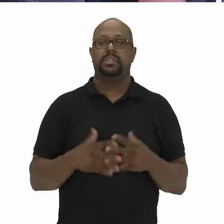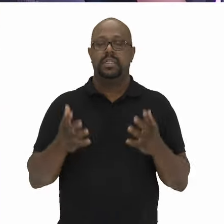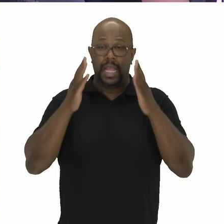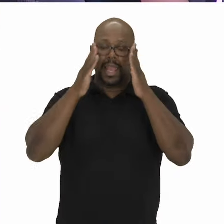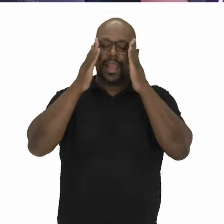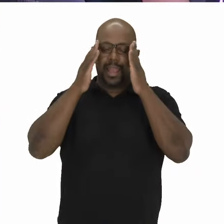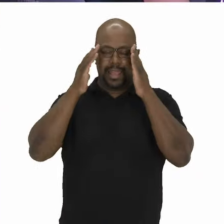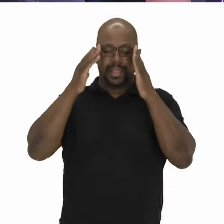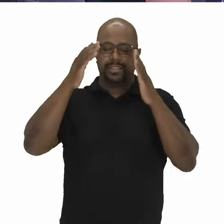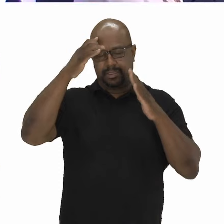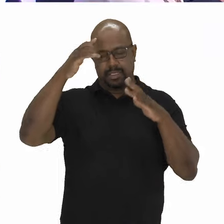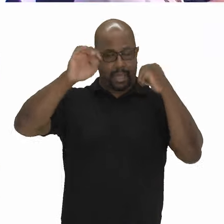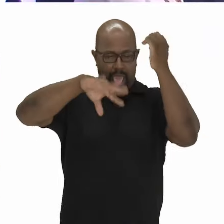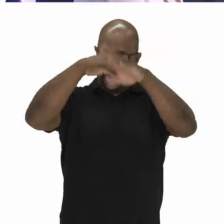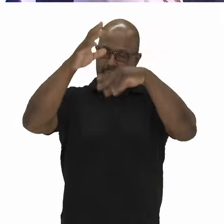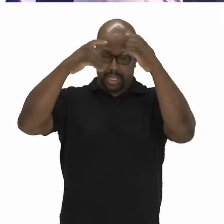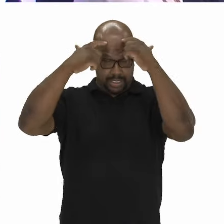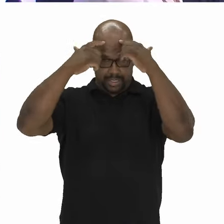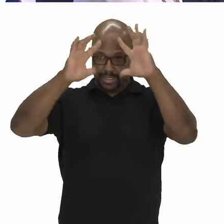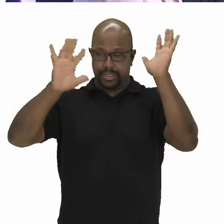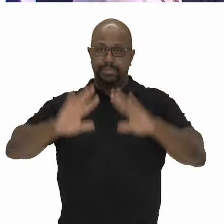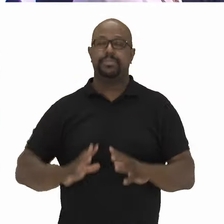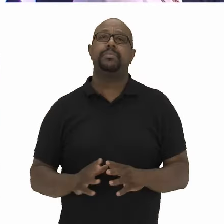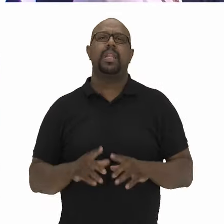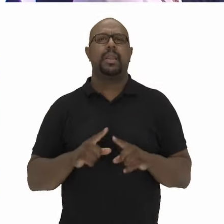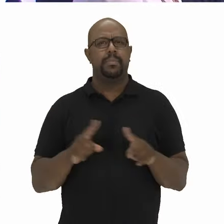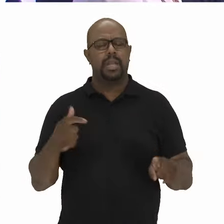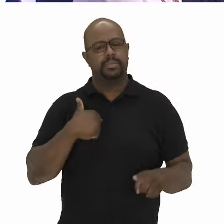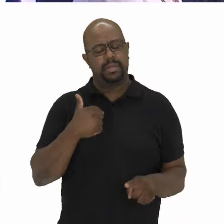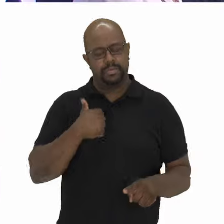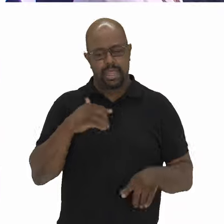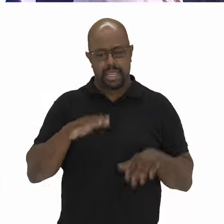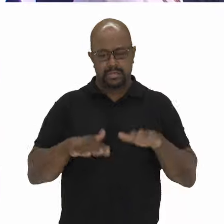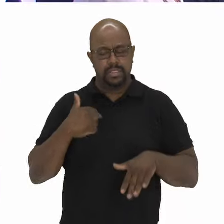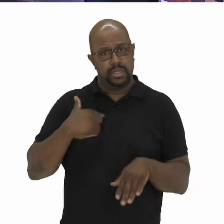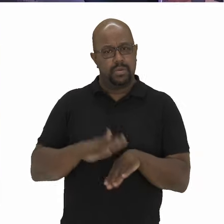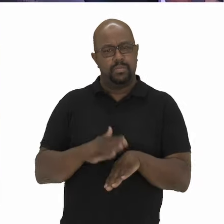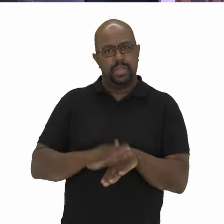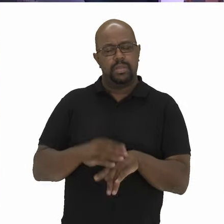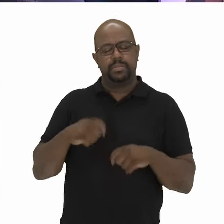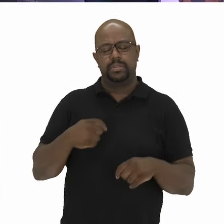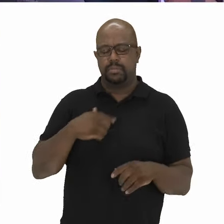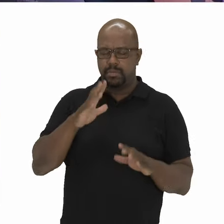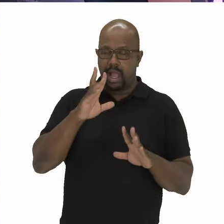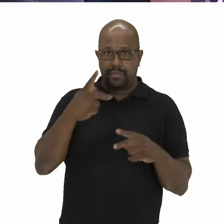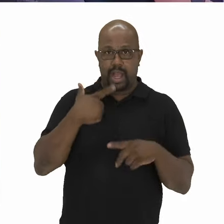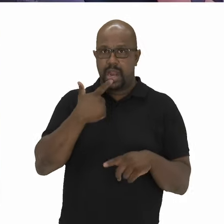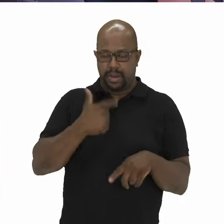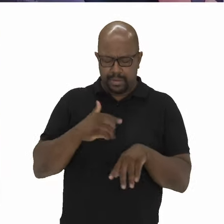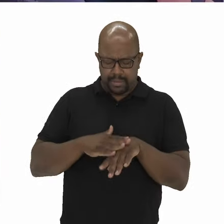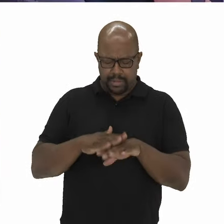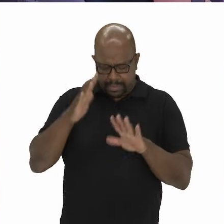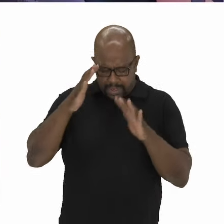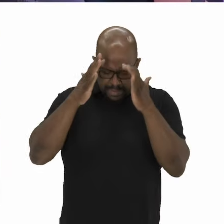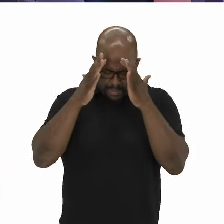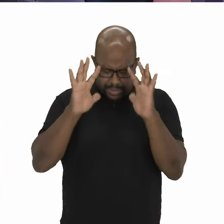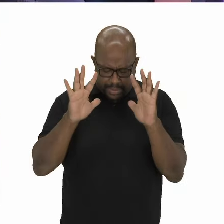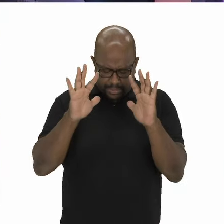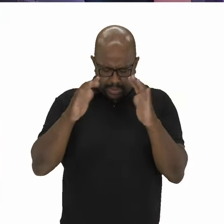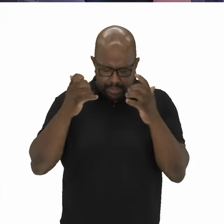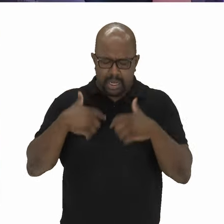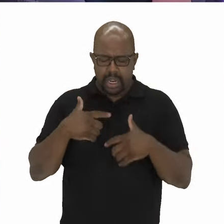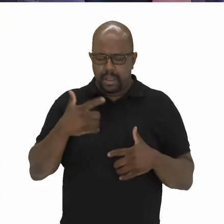a bicharada todos na mas para mim às vezes eu mesma tenho que pedir para mim mesma